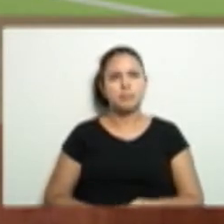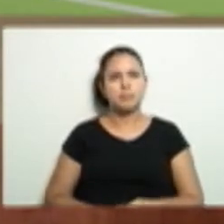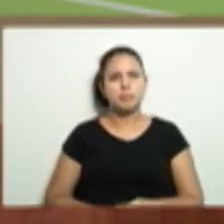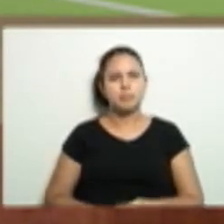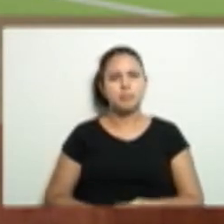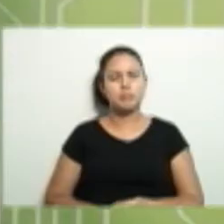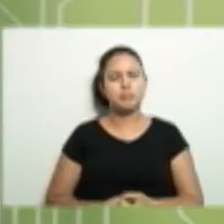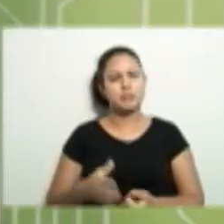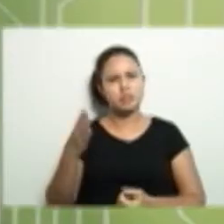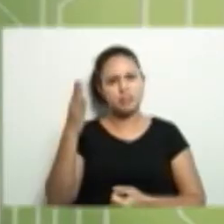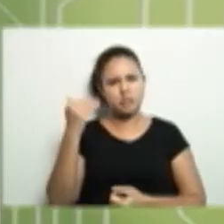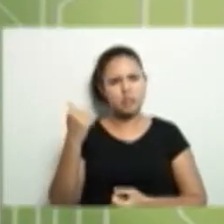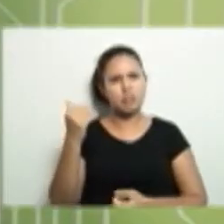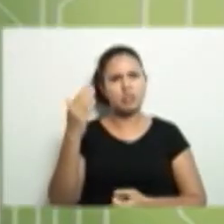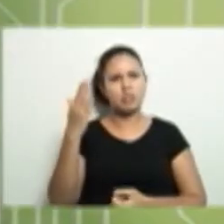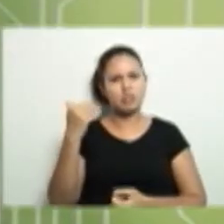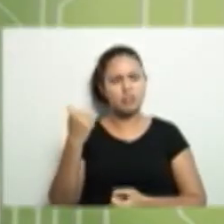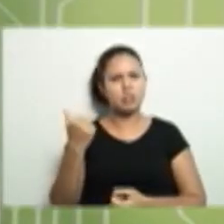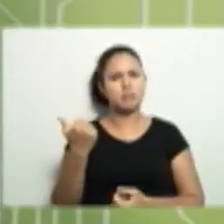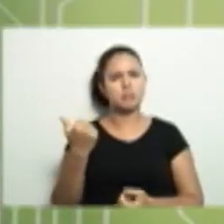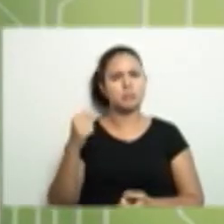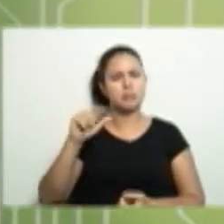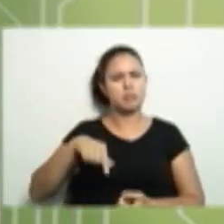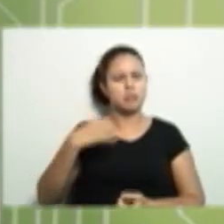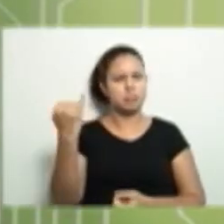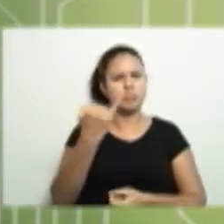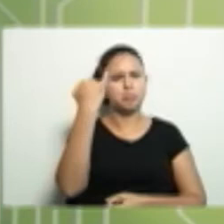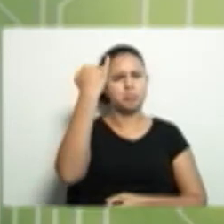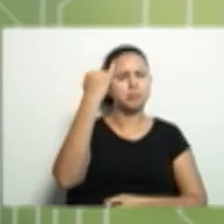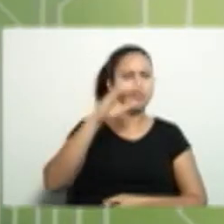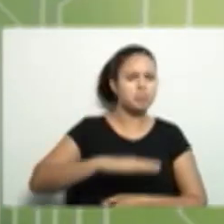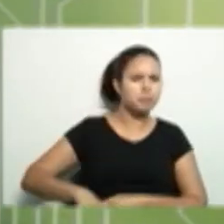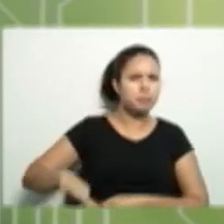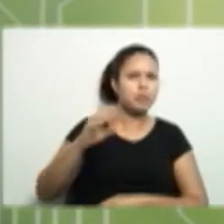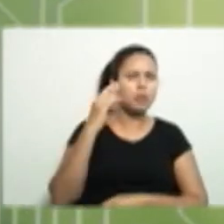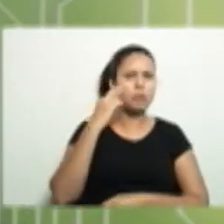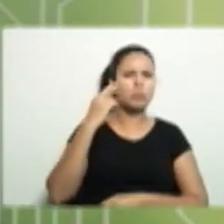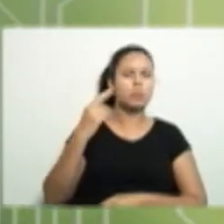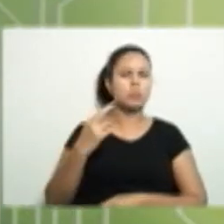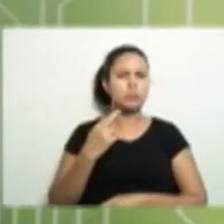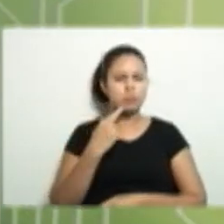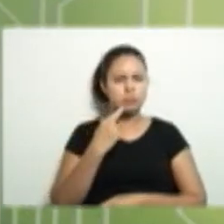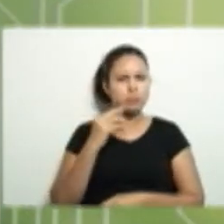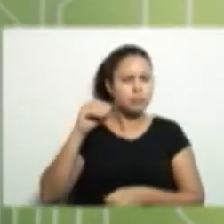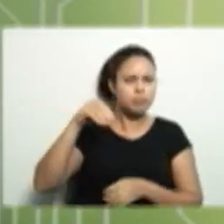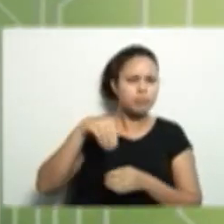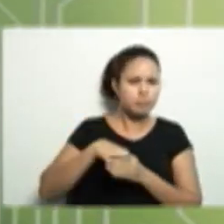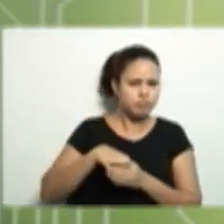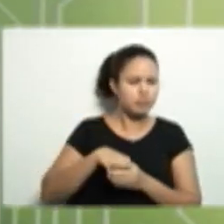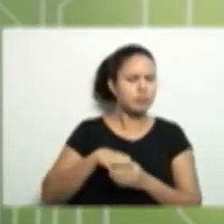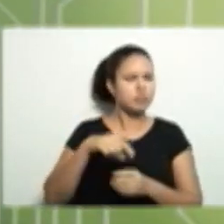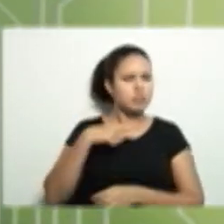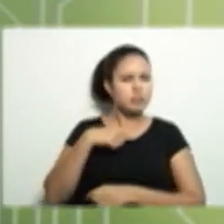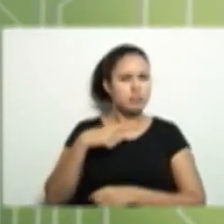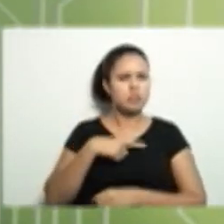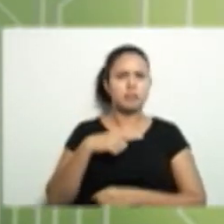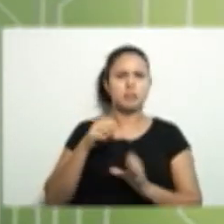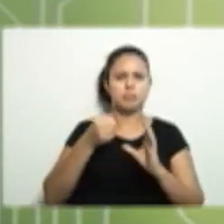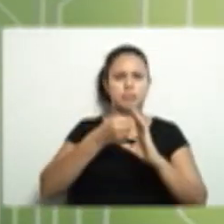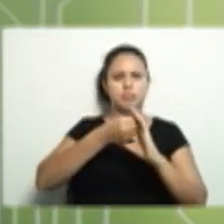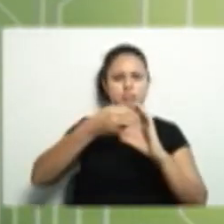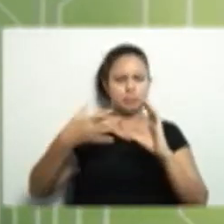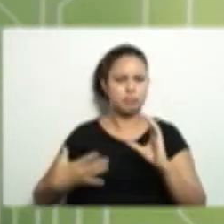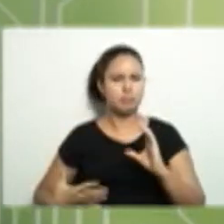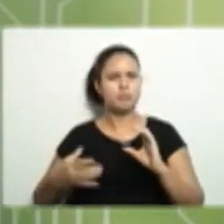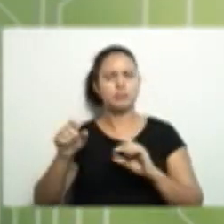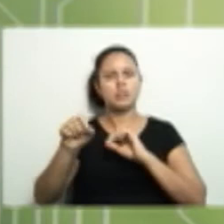A gente sabe que esse é um programa especialmente importante aqui na nossa região, porque Rondônia, como a gente viu na aula passada, ela tem uma característica muito peculiar